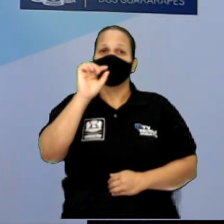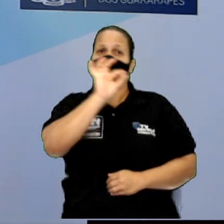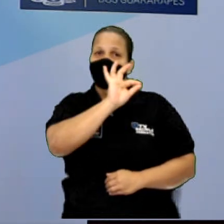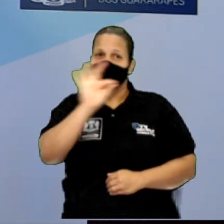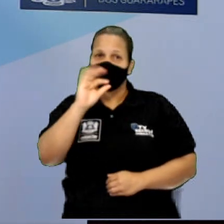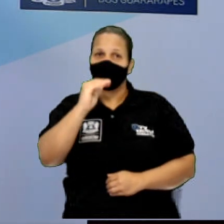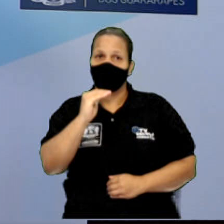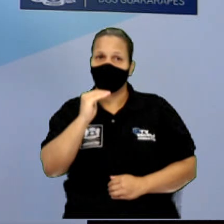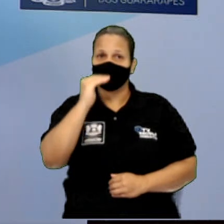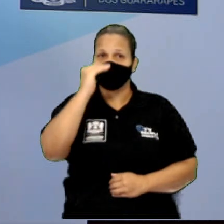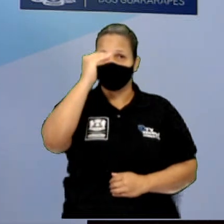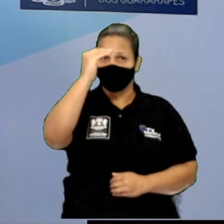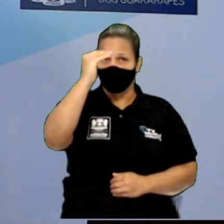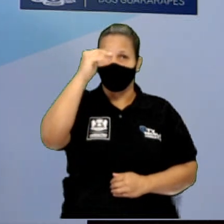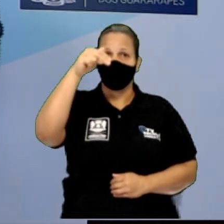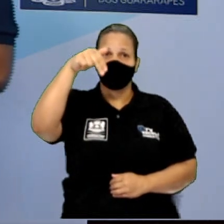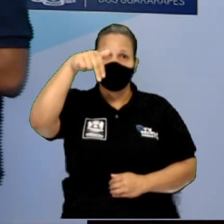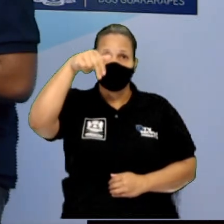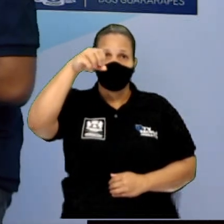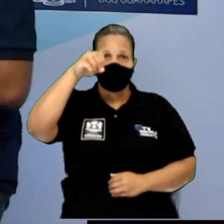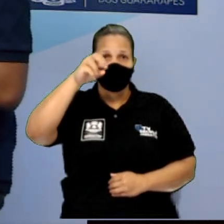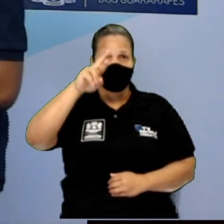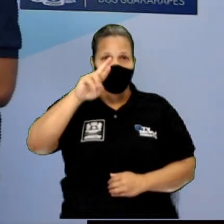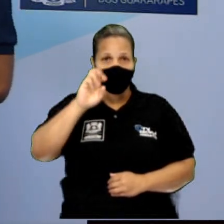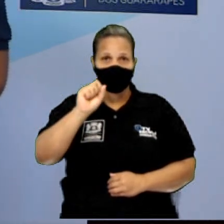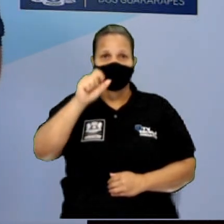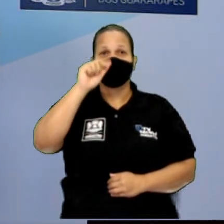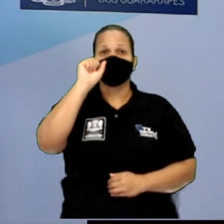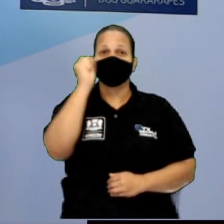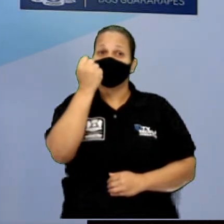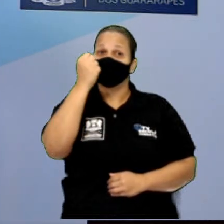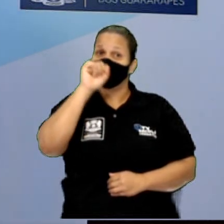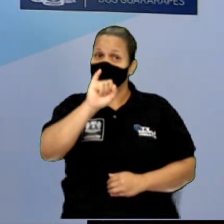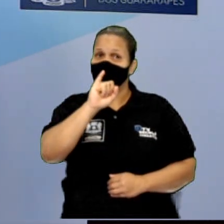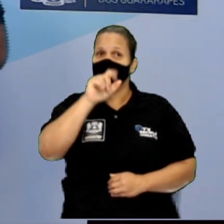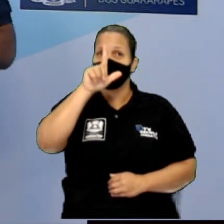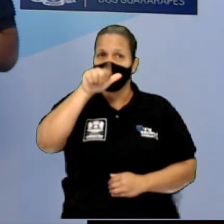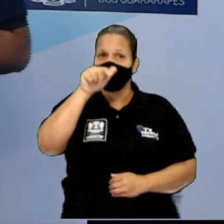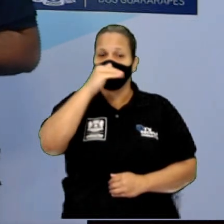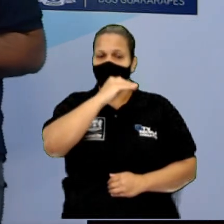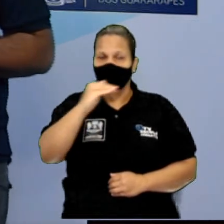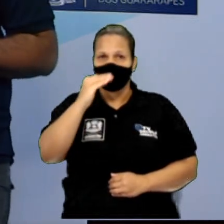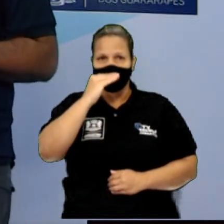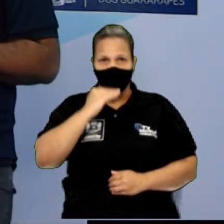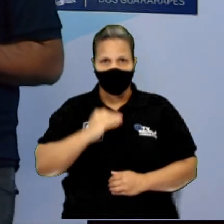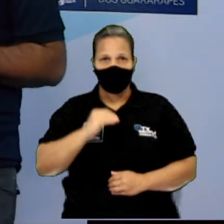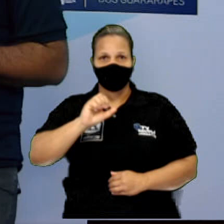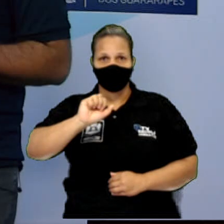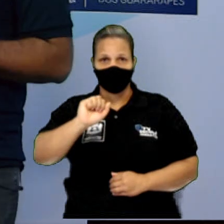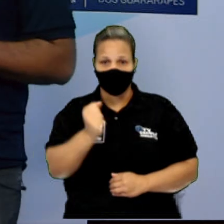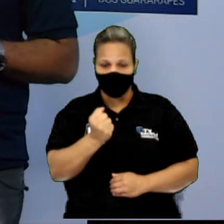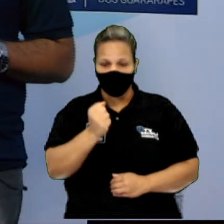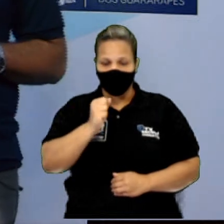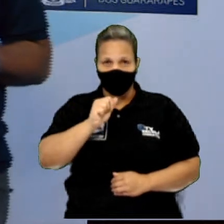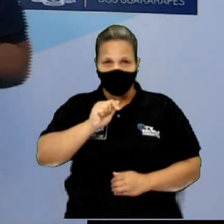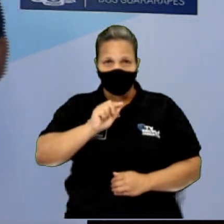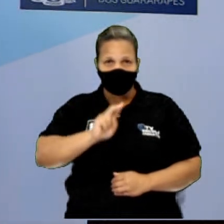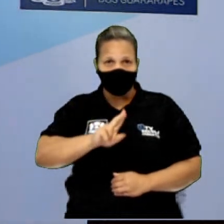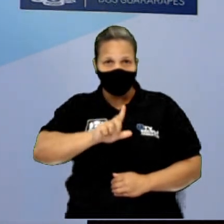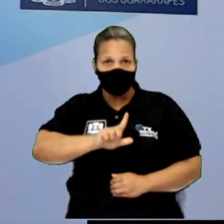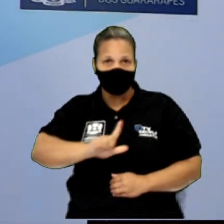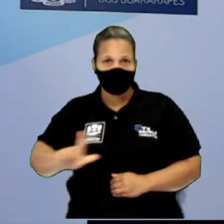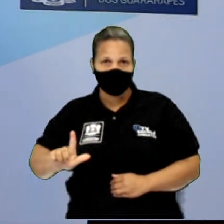Equador, hemisfério norte. Se está na parte de baixo, hemisfério sul. Então perceba, quando eu falar